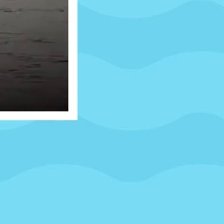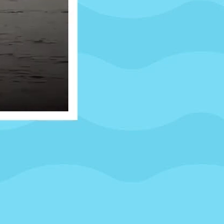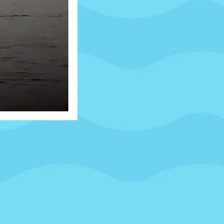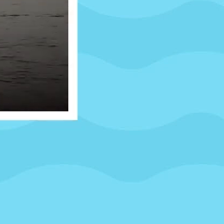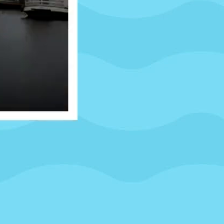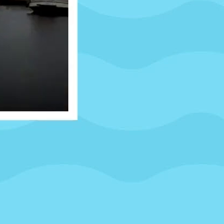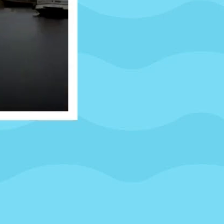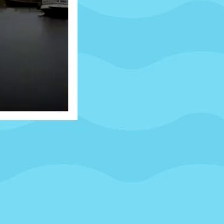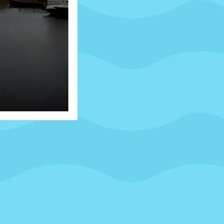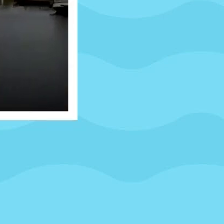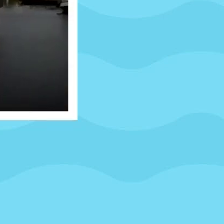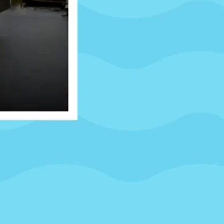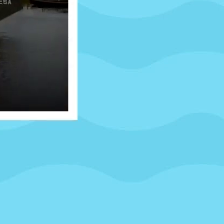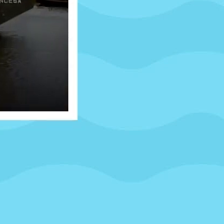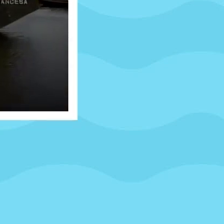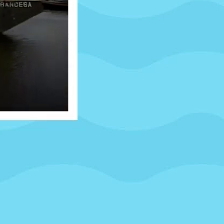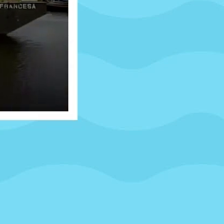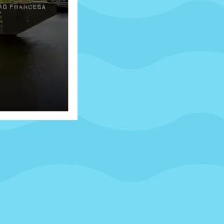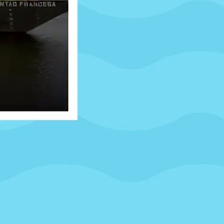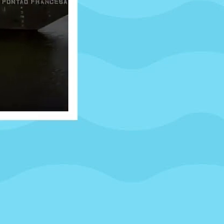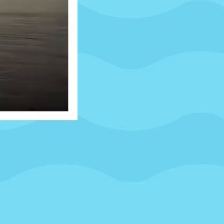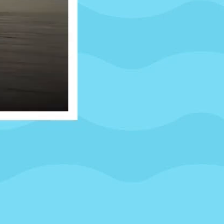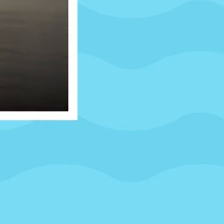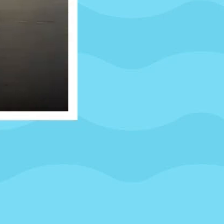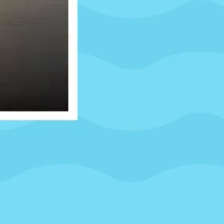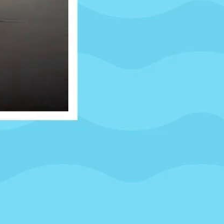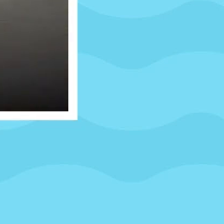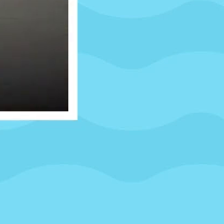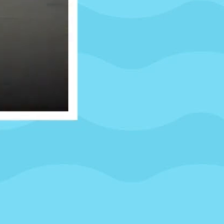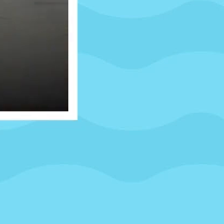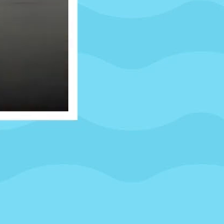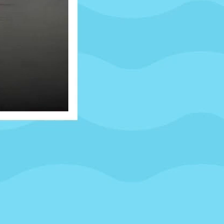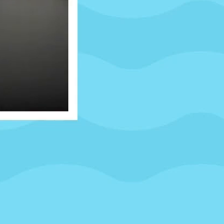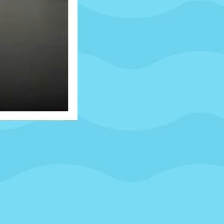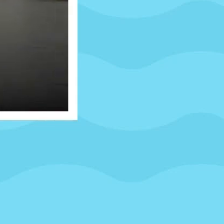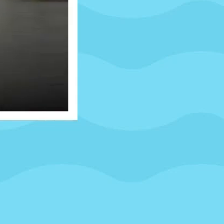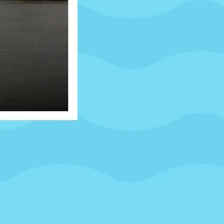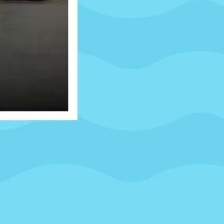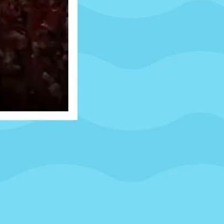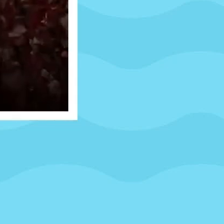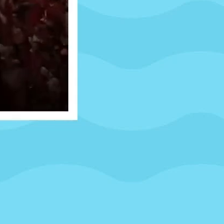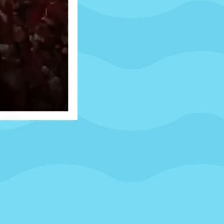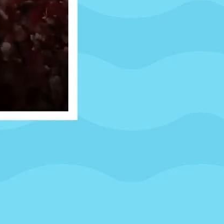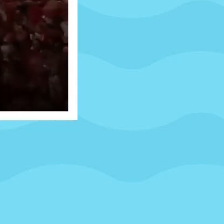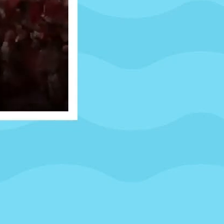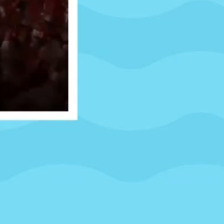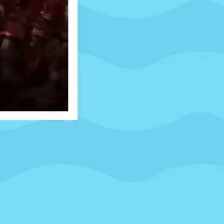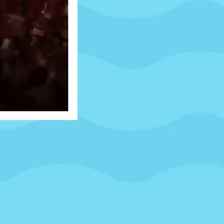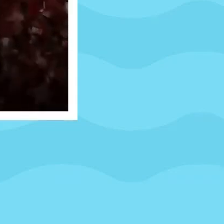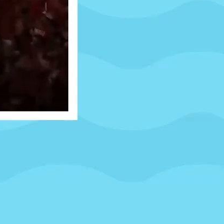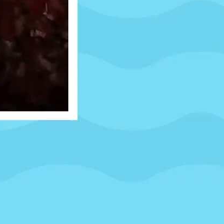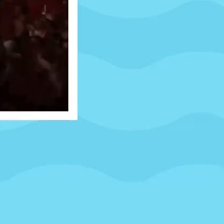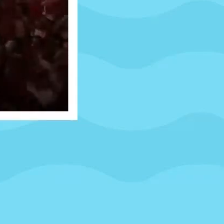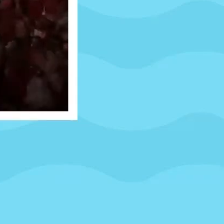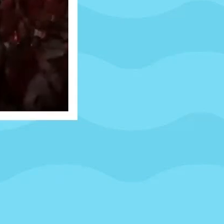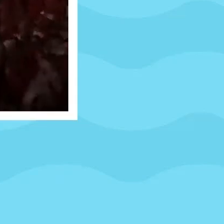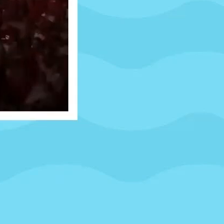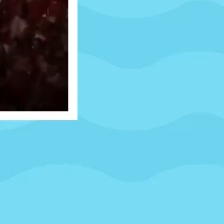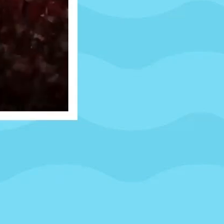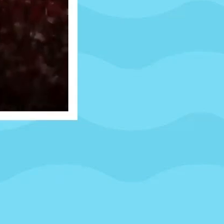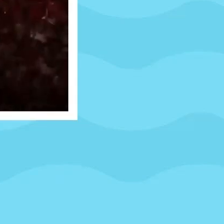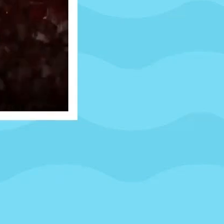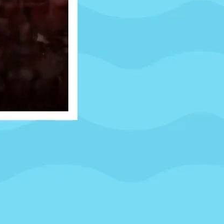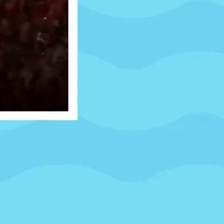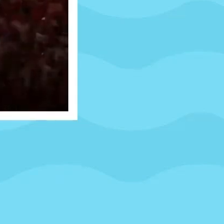nesse boi quero brincar. Eu sou da Baixa, eu sou do Norte, essa toada berrecha eu vou